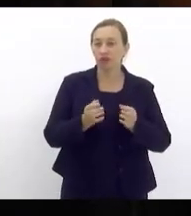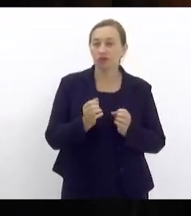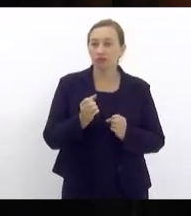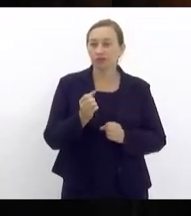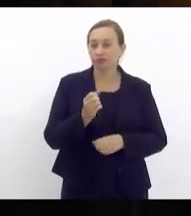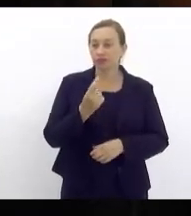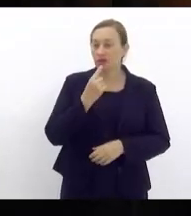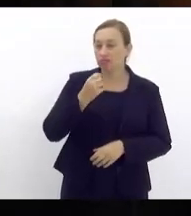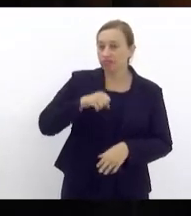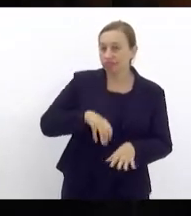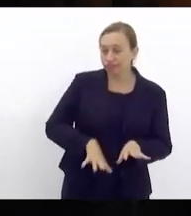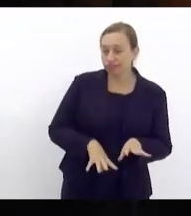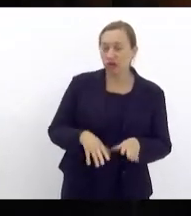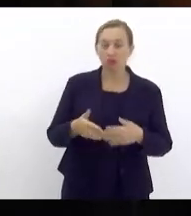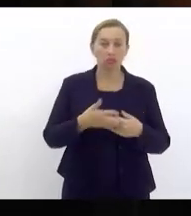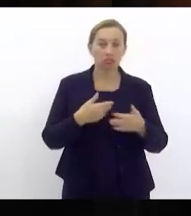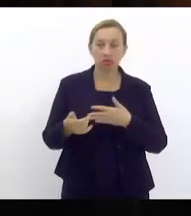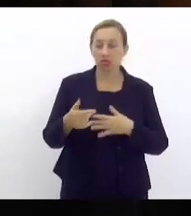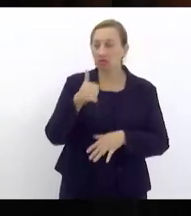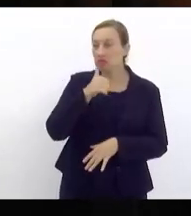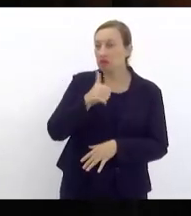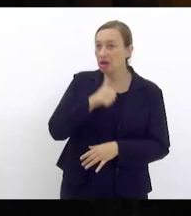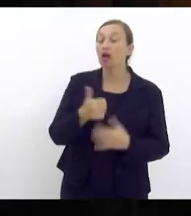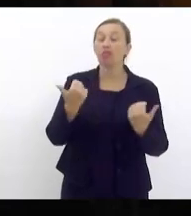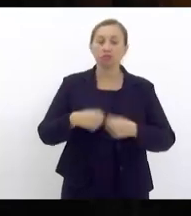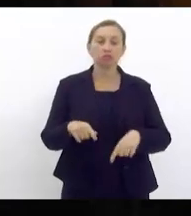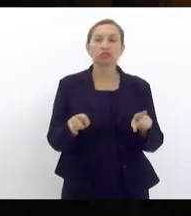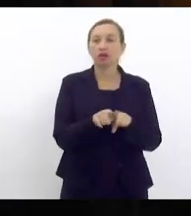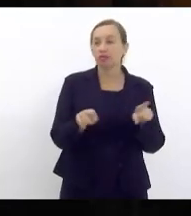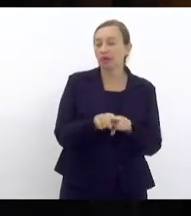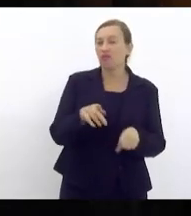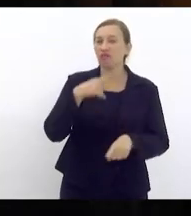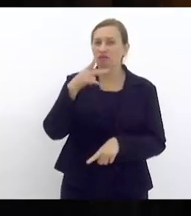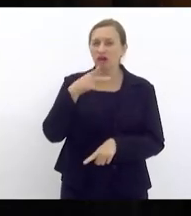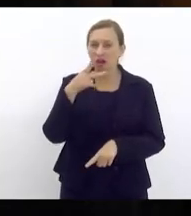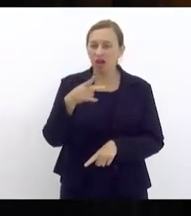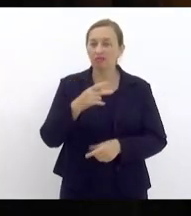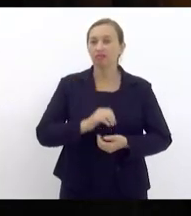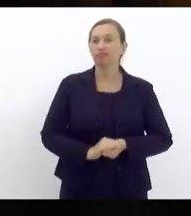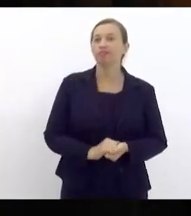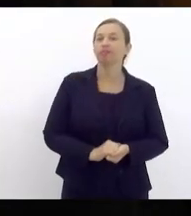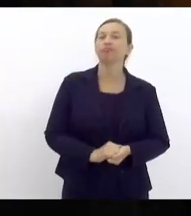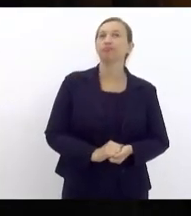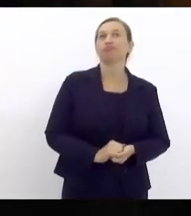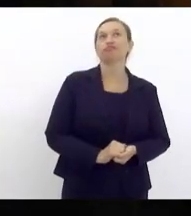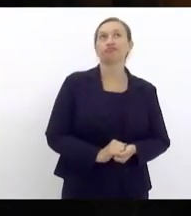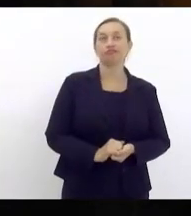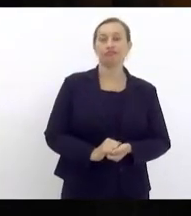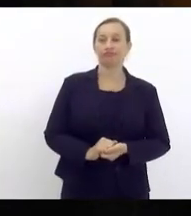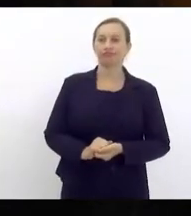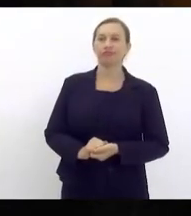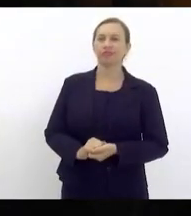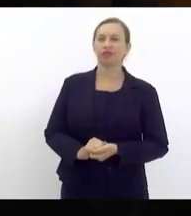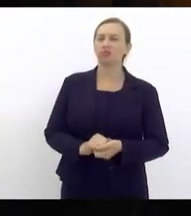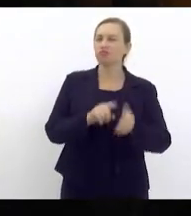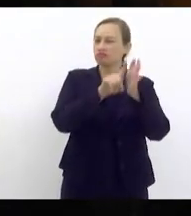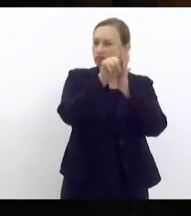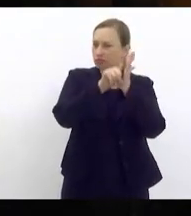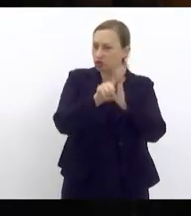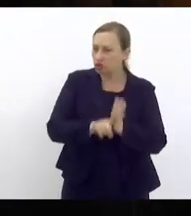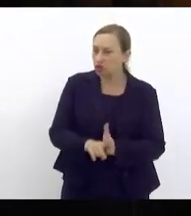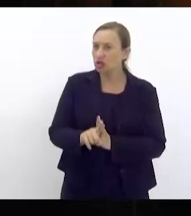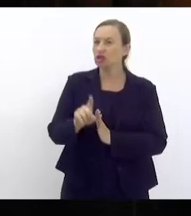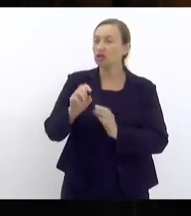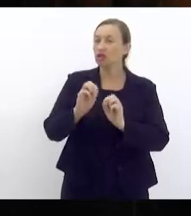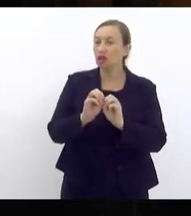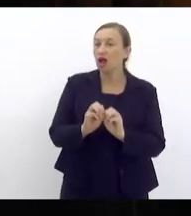dignidade de qualquer mulher a gente precisa também ressaltar que há pesquisas da